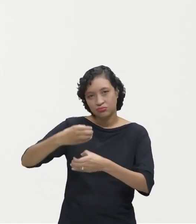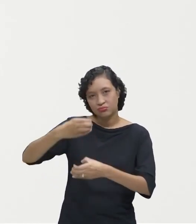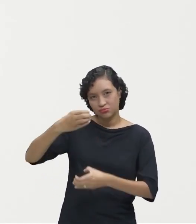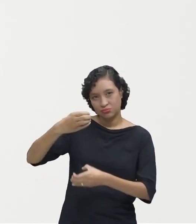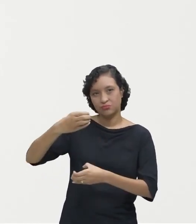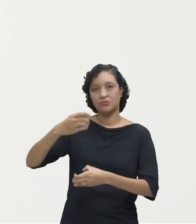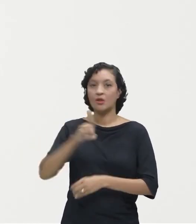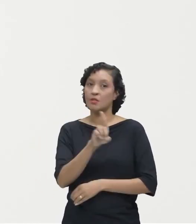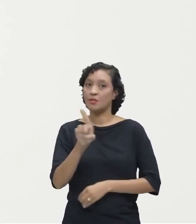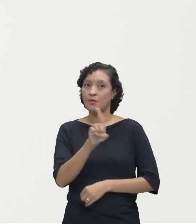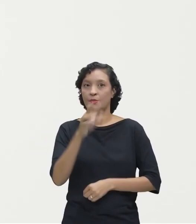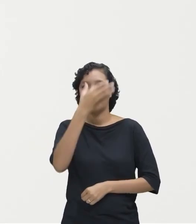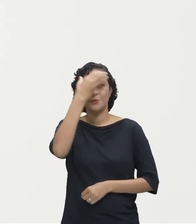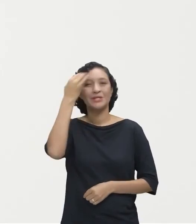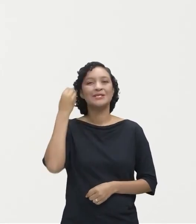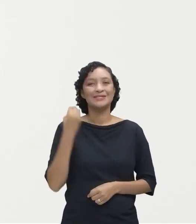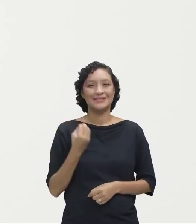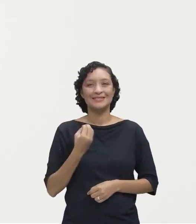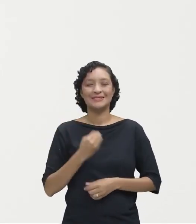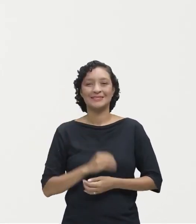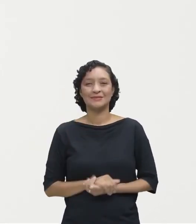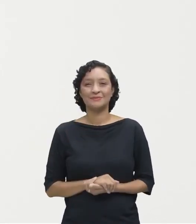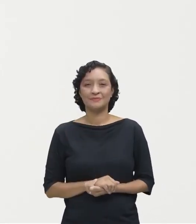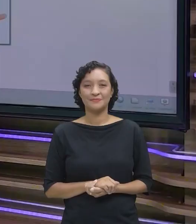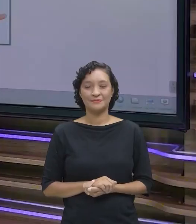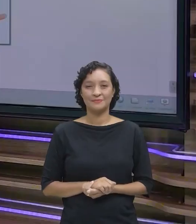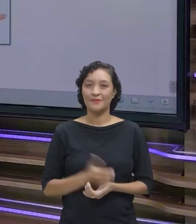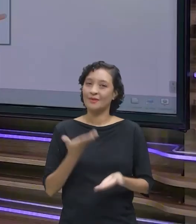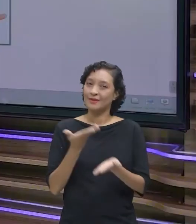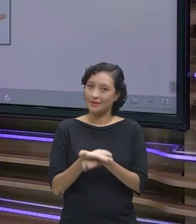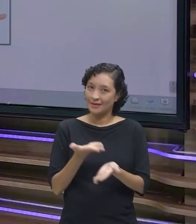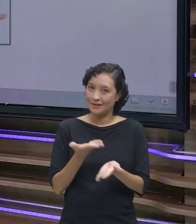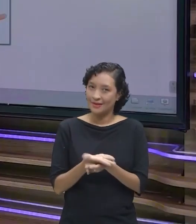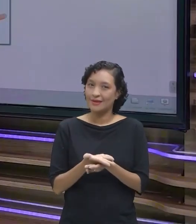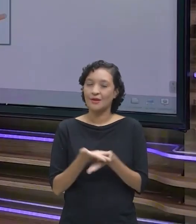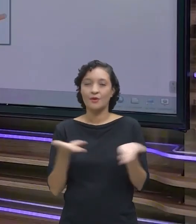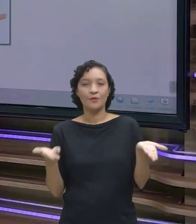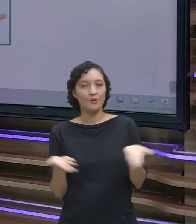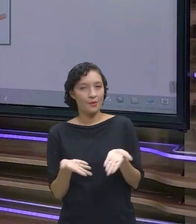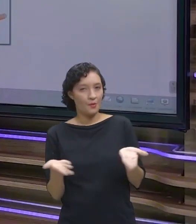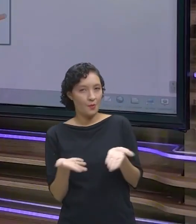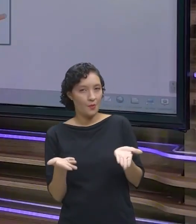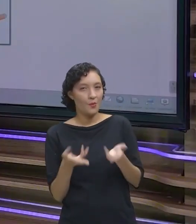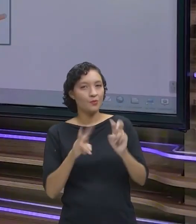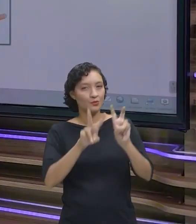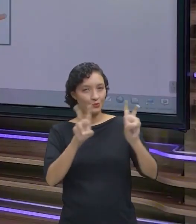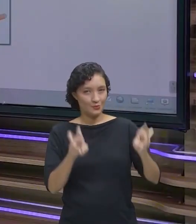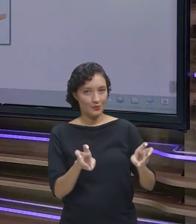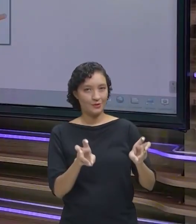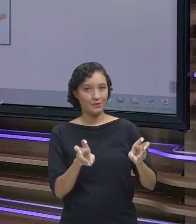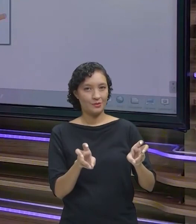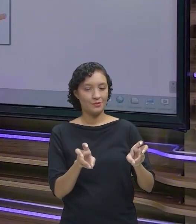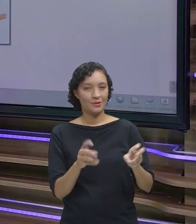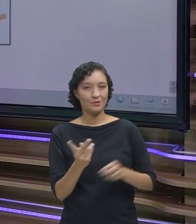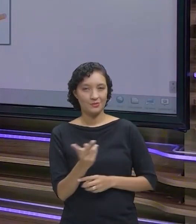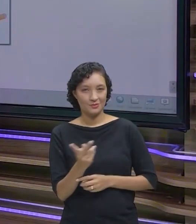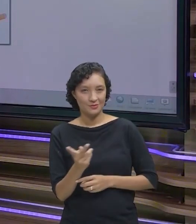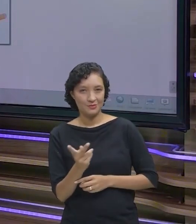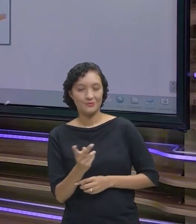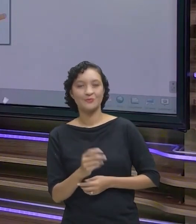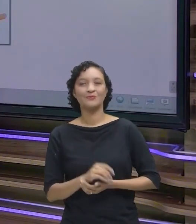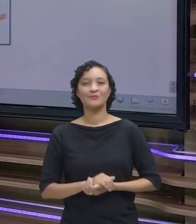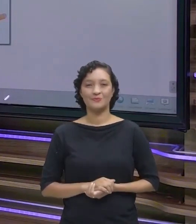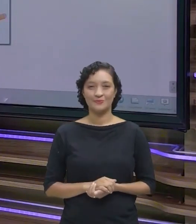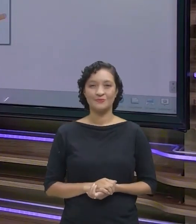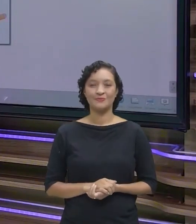não esqueçam da nossa aula, que hoje foi sobre o quê? Cone e